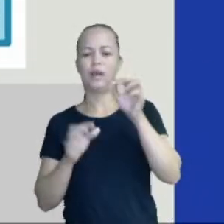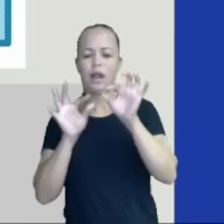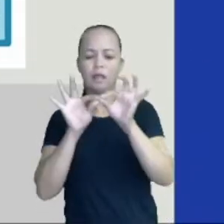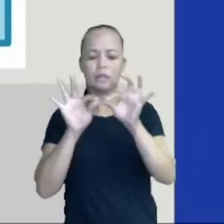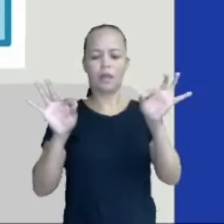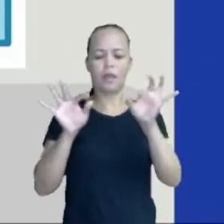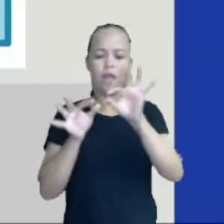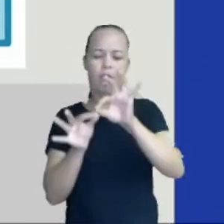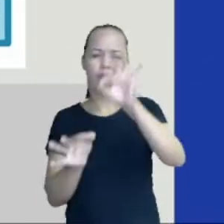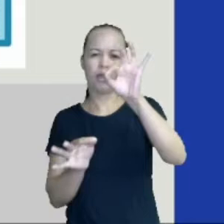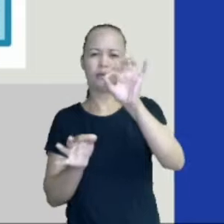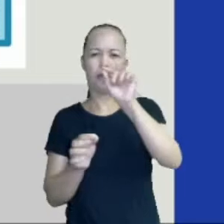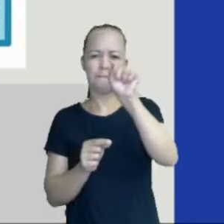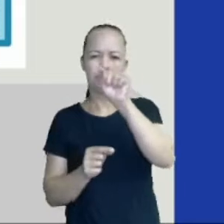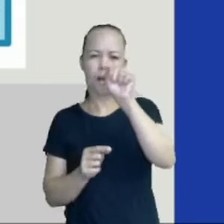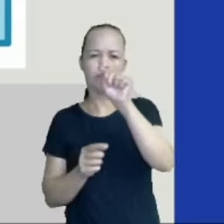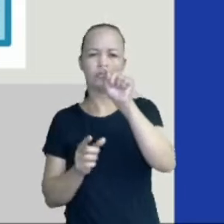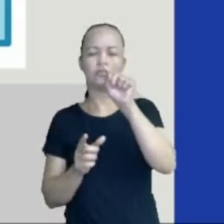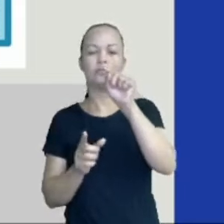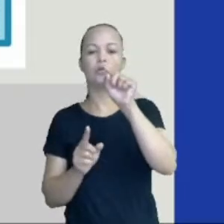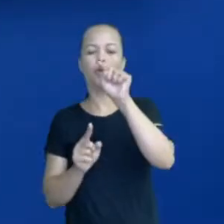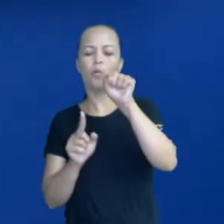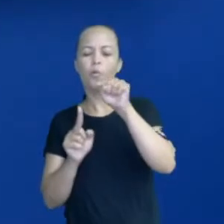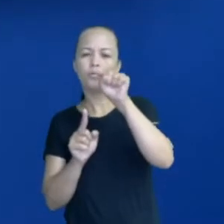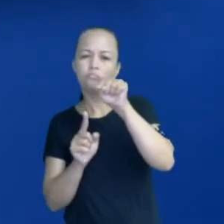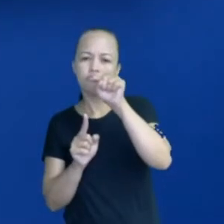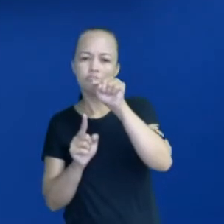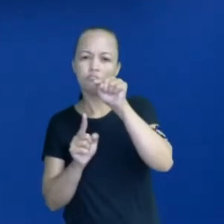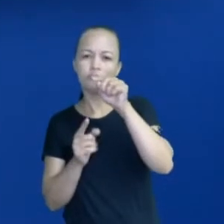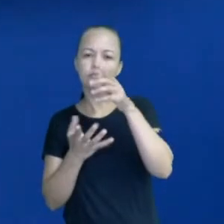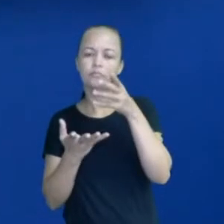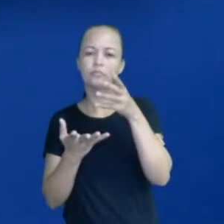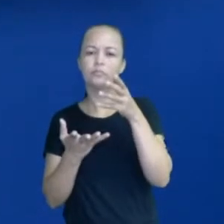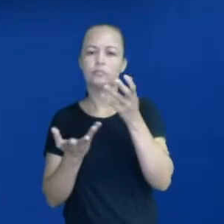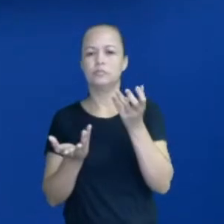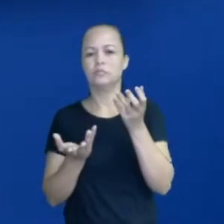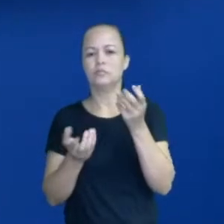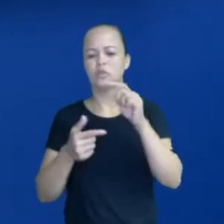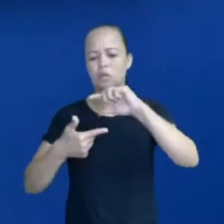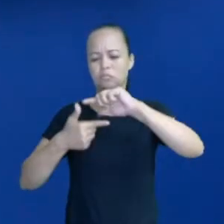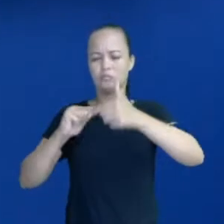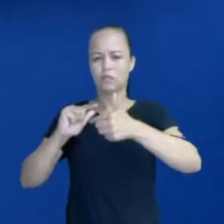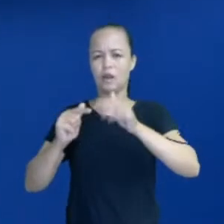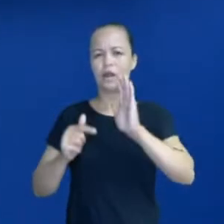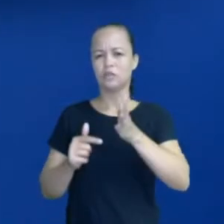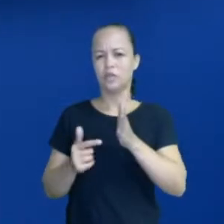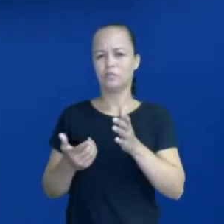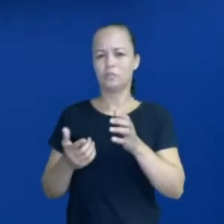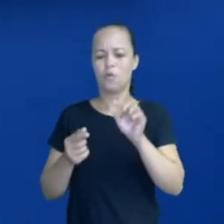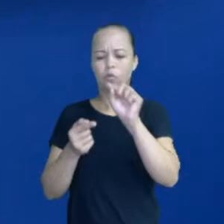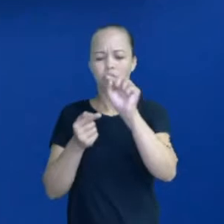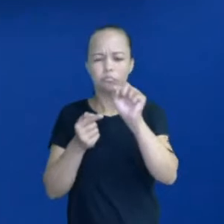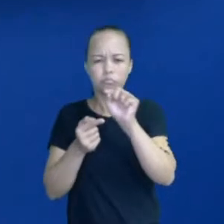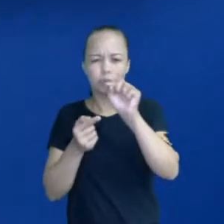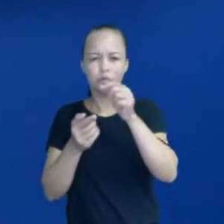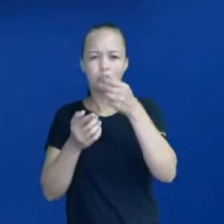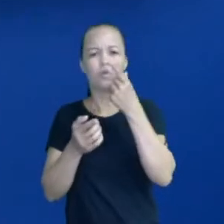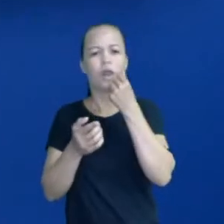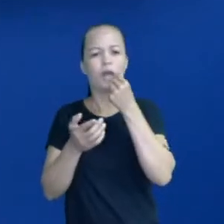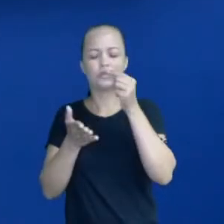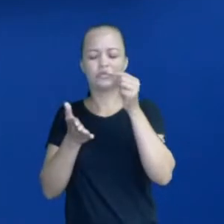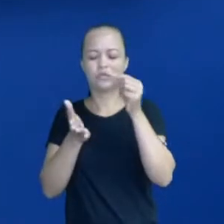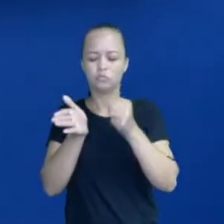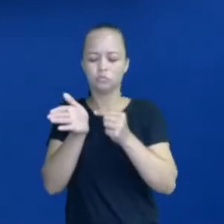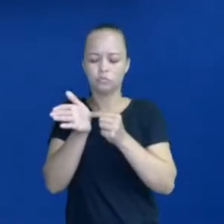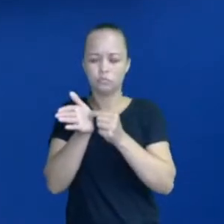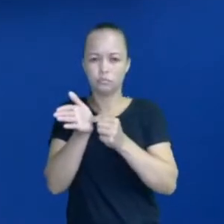acho que vocês já trabalharam em geometria? O ponto, né? Que é um pontinho. Pega aí o lápis, faz um pontinho aí no seu